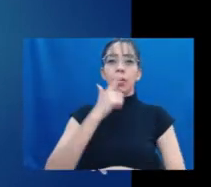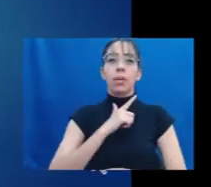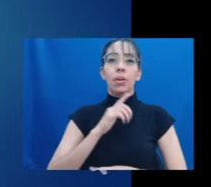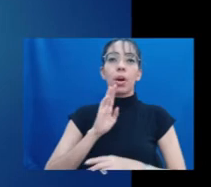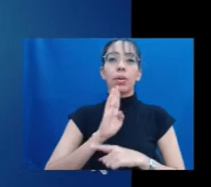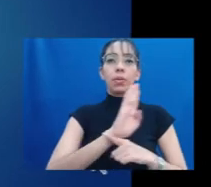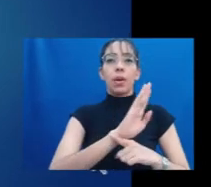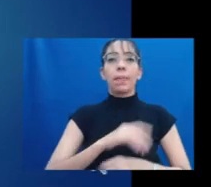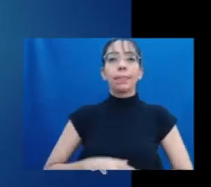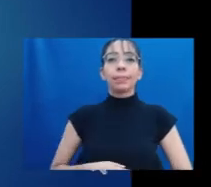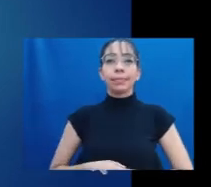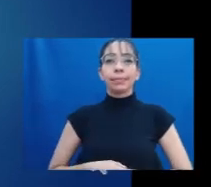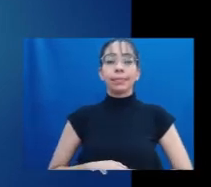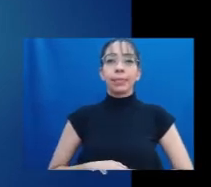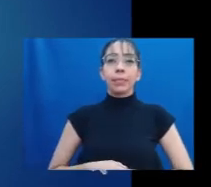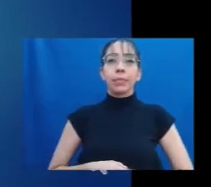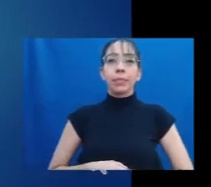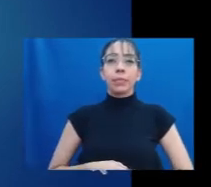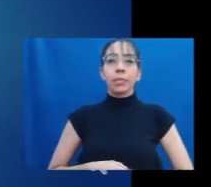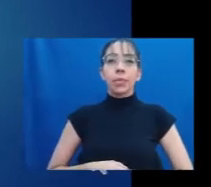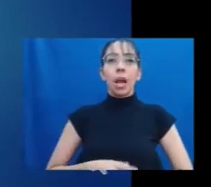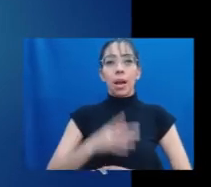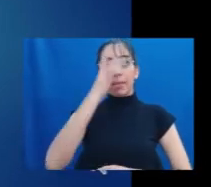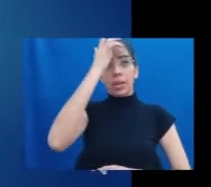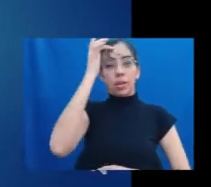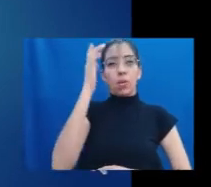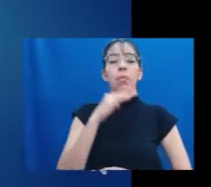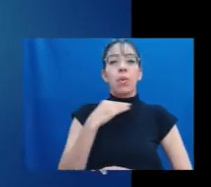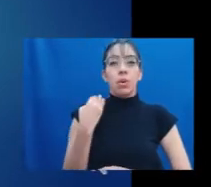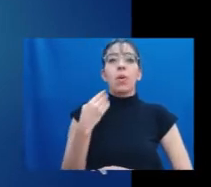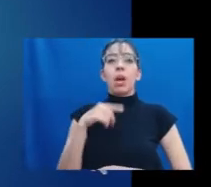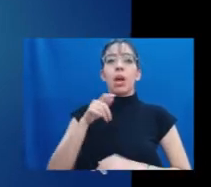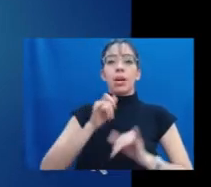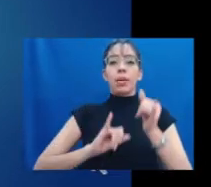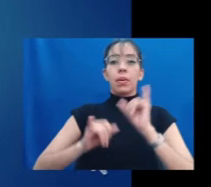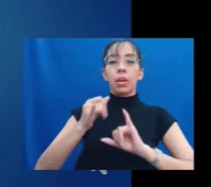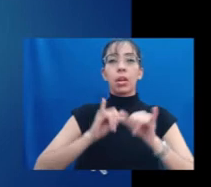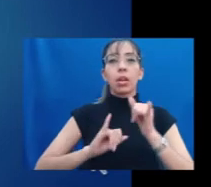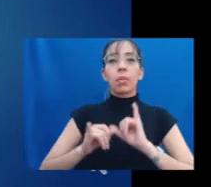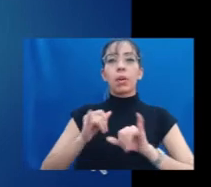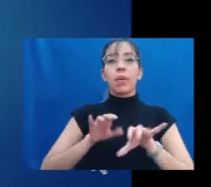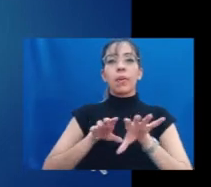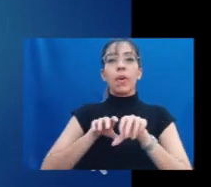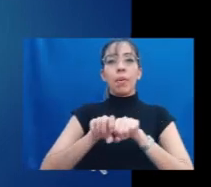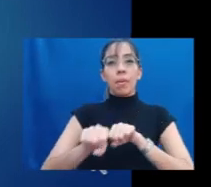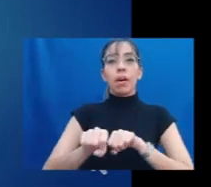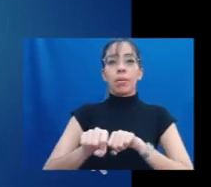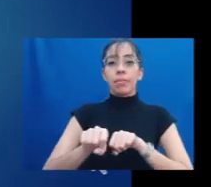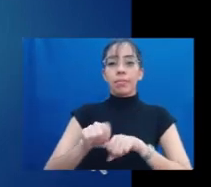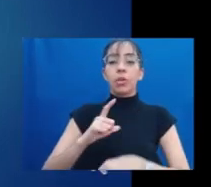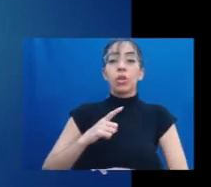E infelizmente, o falecido era um químico de 30 anos da Malásia, tinha uma filhinha aí de 6 meses e tinha se